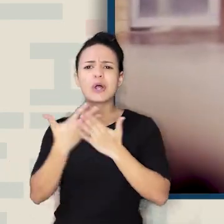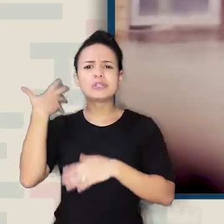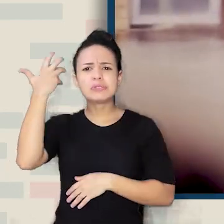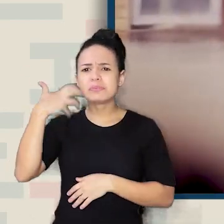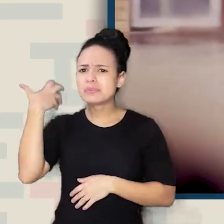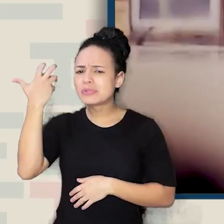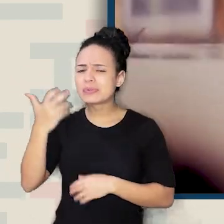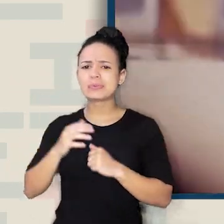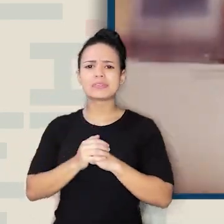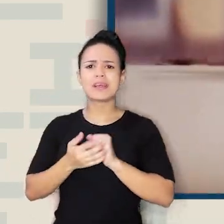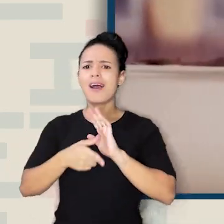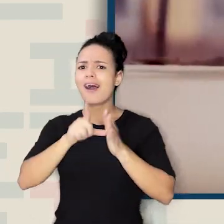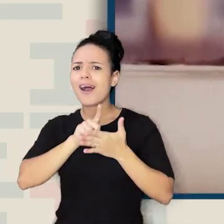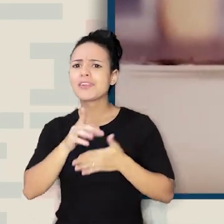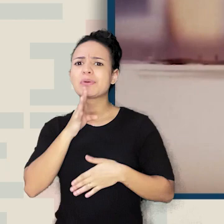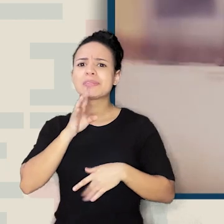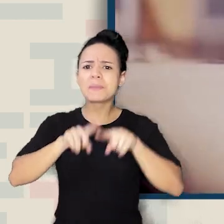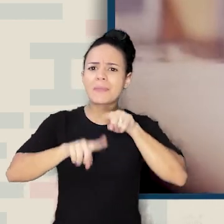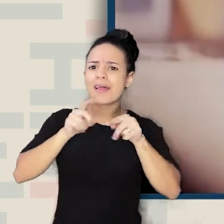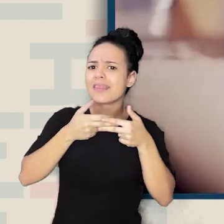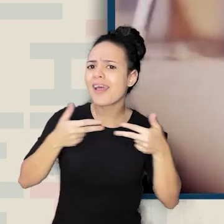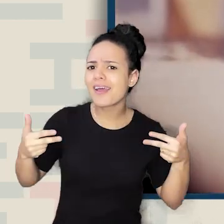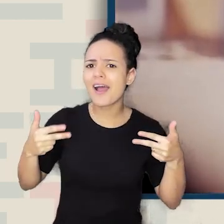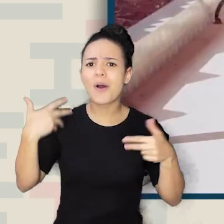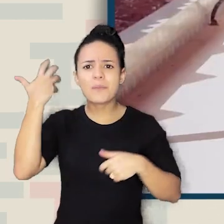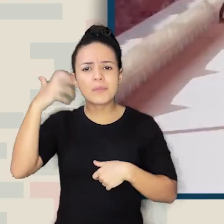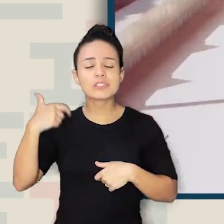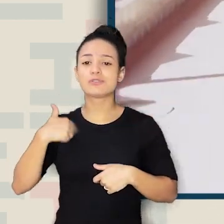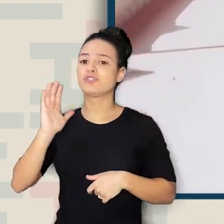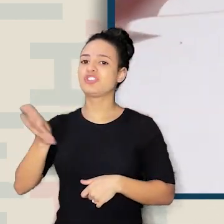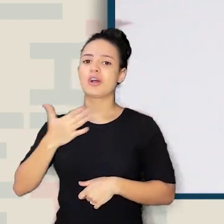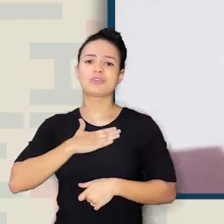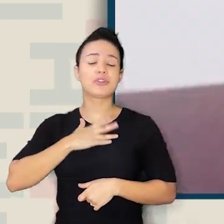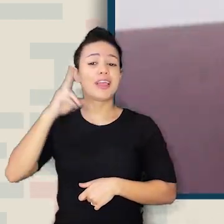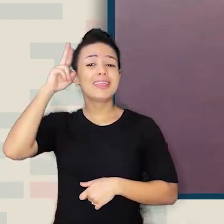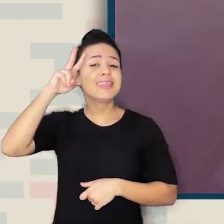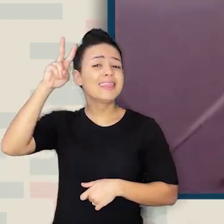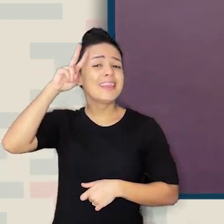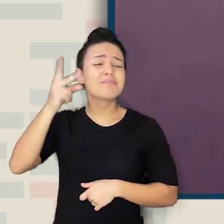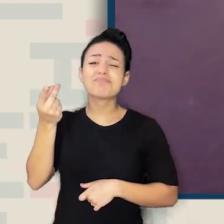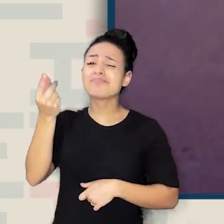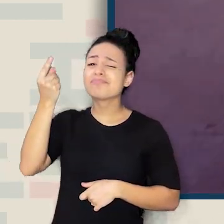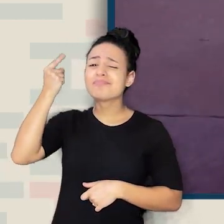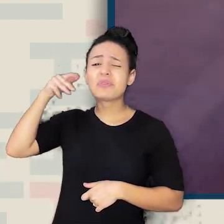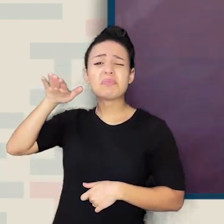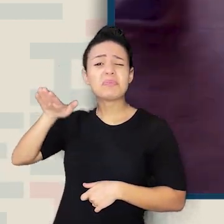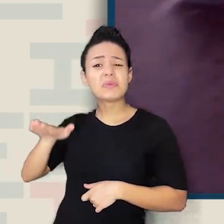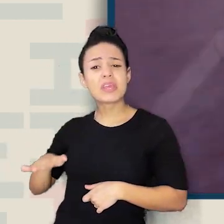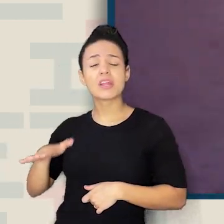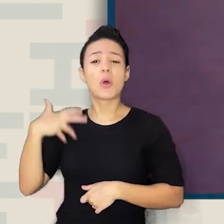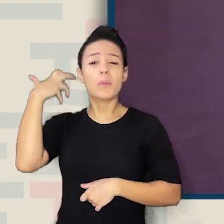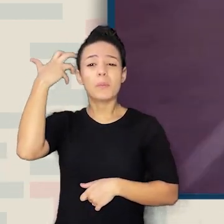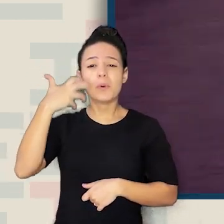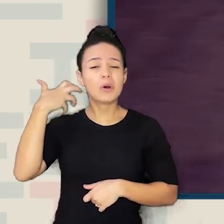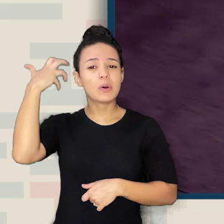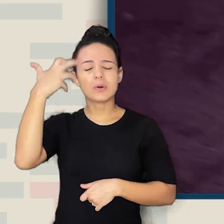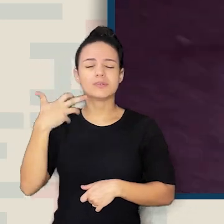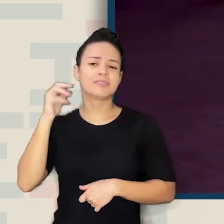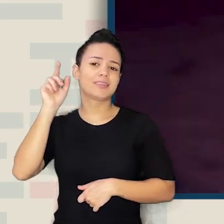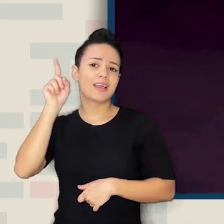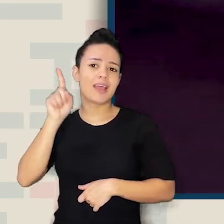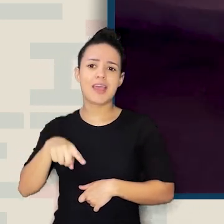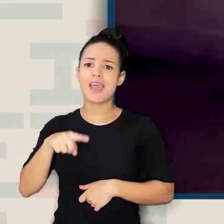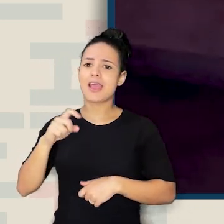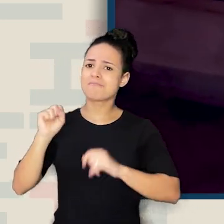conhecer instrumentos, eu já gostava de música, isso eu me lembro desde pequeno, assim. A música é uma coisa que ela vem, marca um momento e